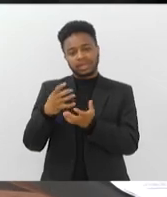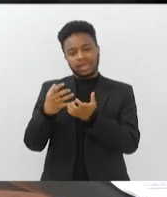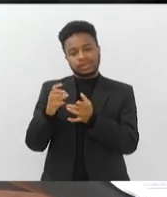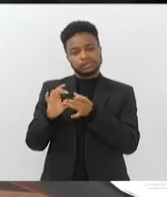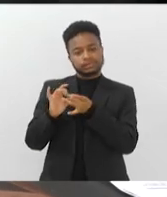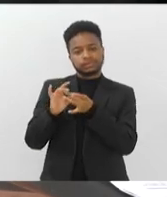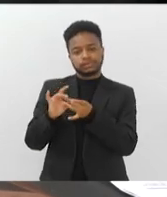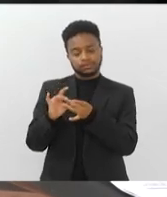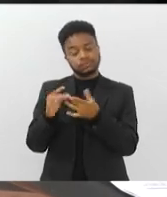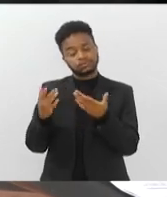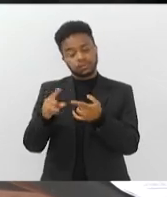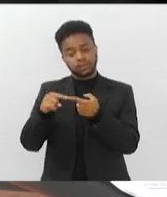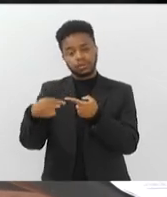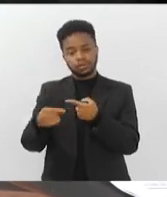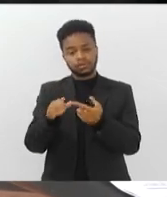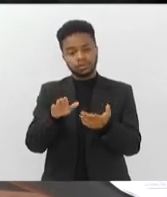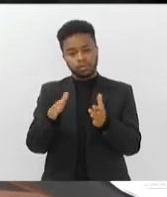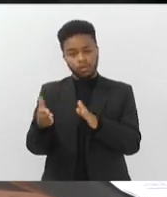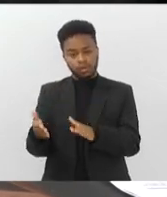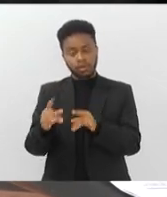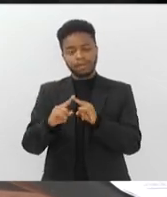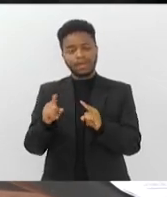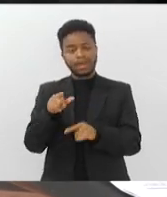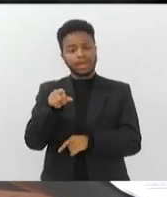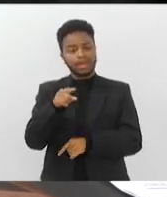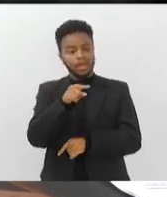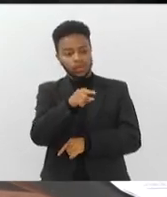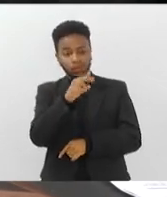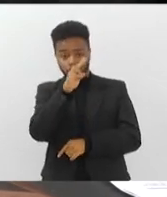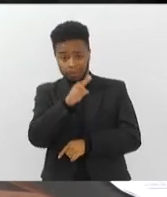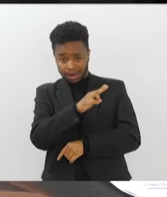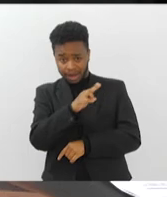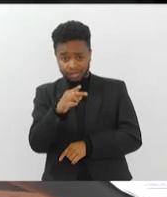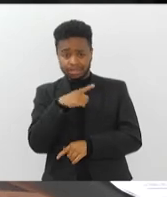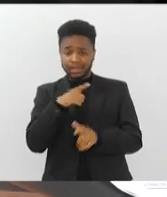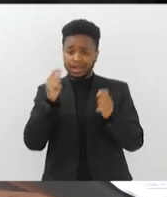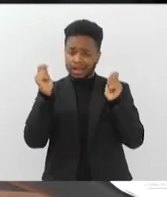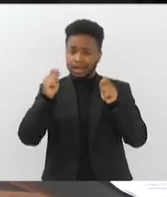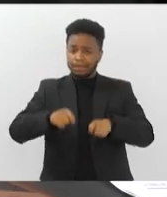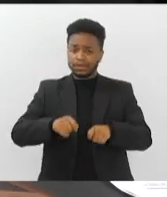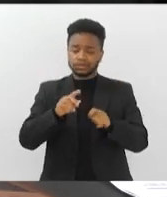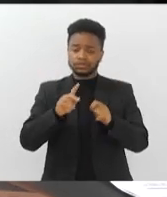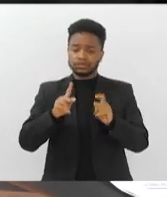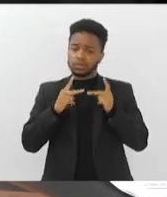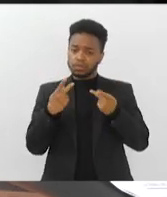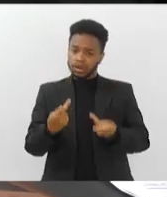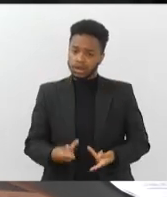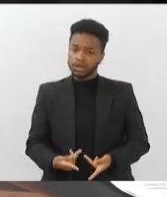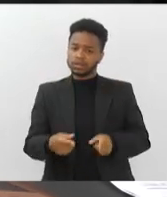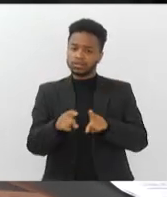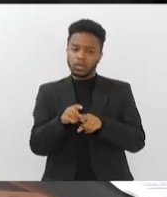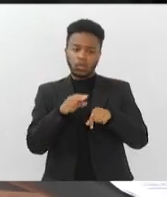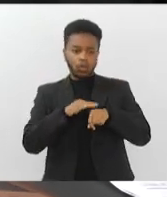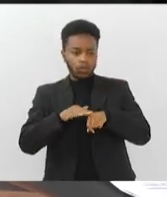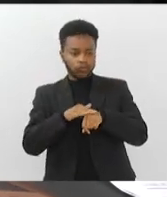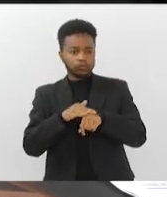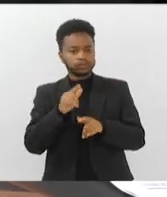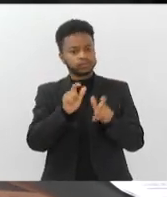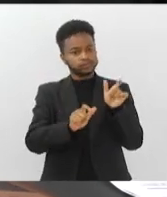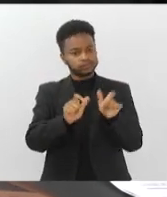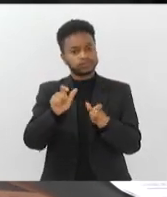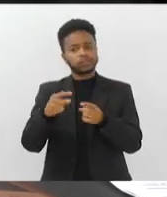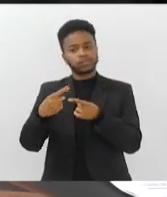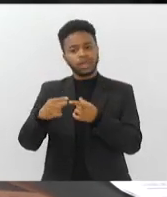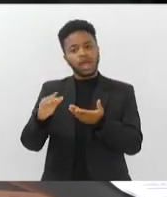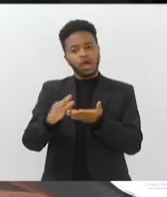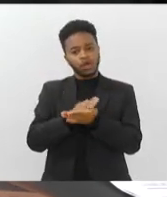depois morrendo. E ele tinha uma capacidade humana, solidária, de convencimento, e muitos eram